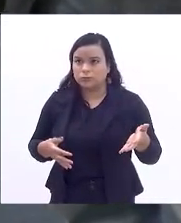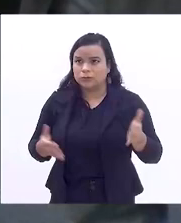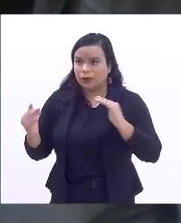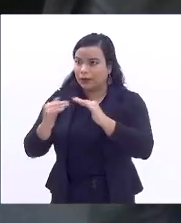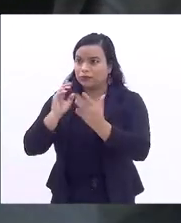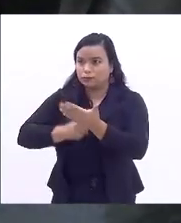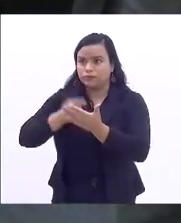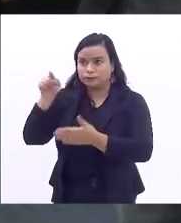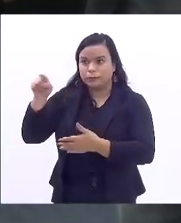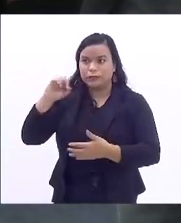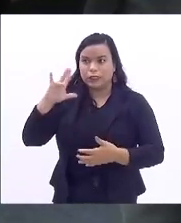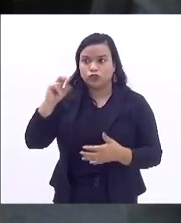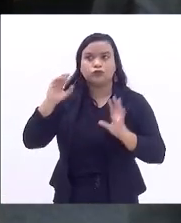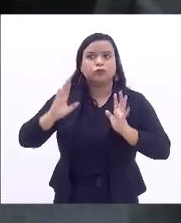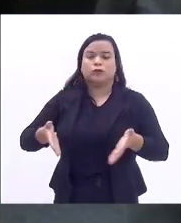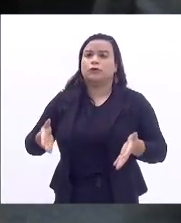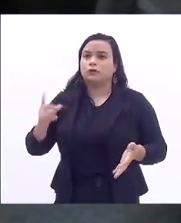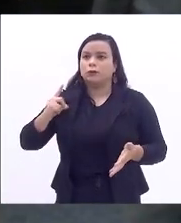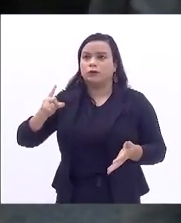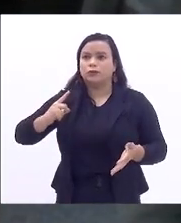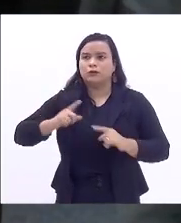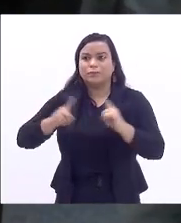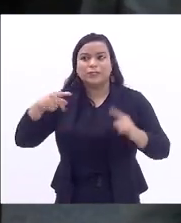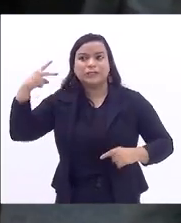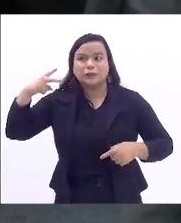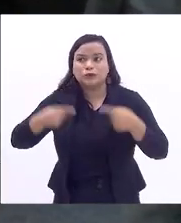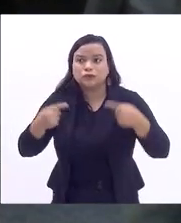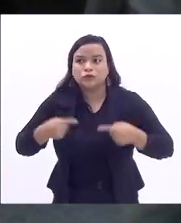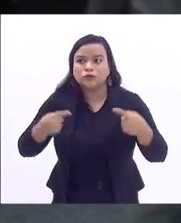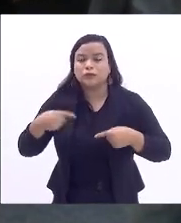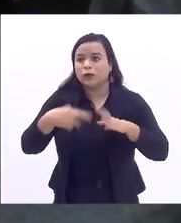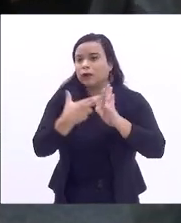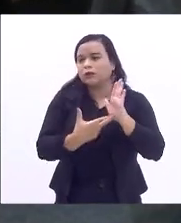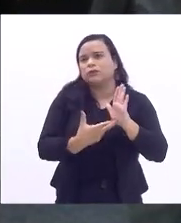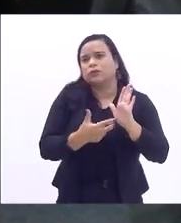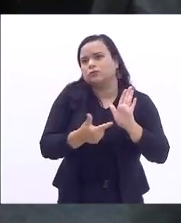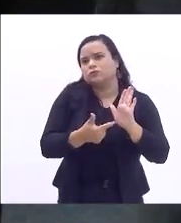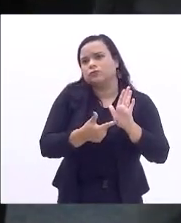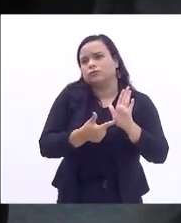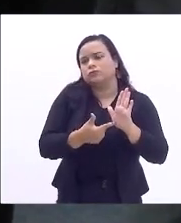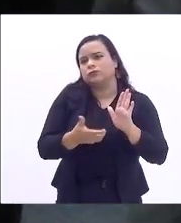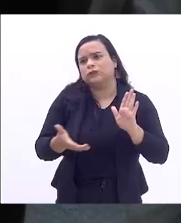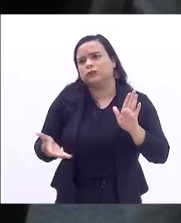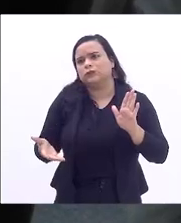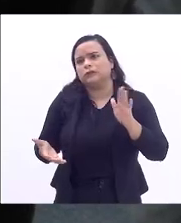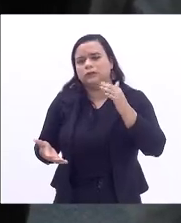que o Sérgio já fiz não é mas ele tá em segunda discussão para redação do vencido